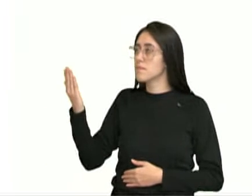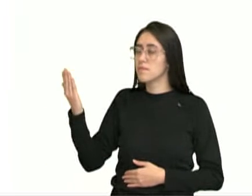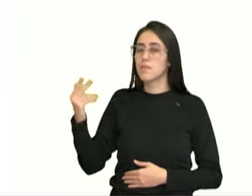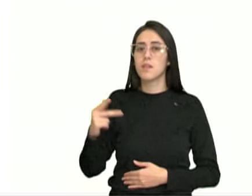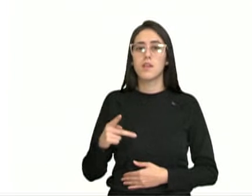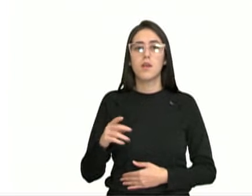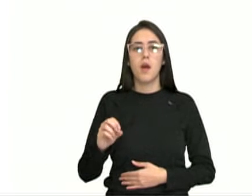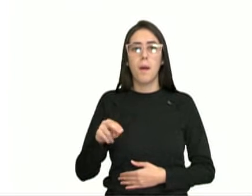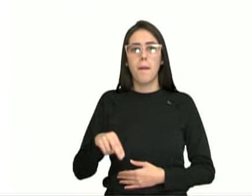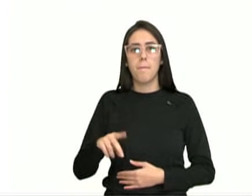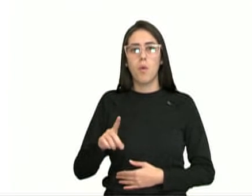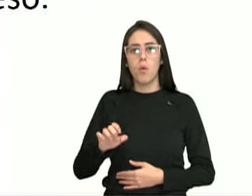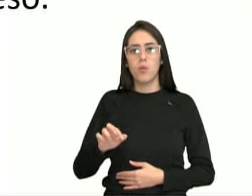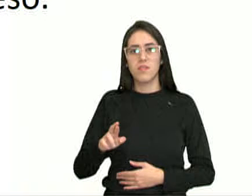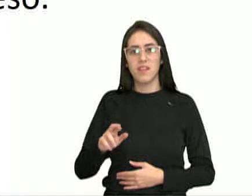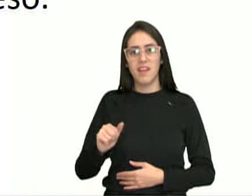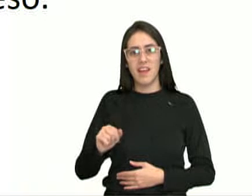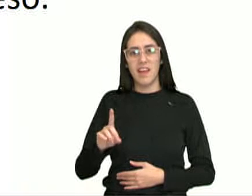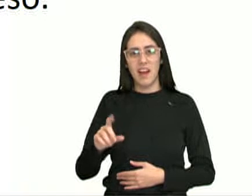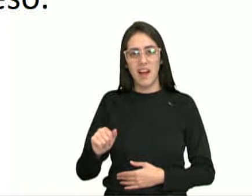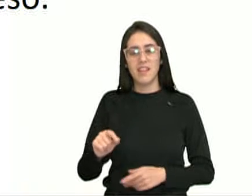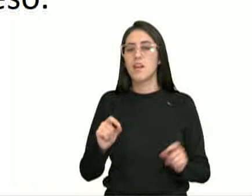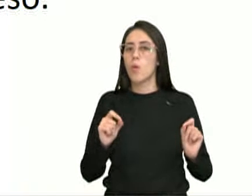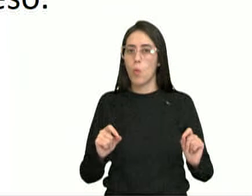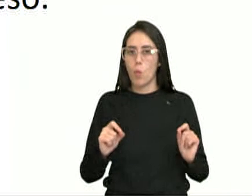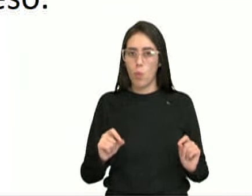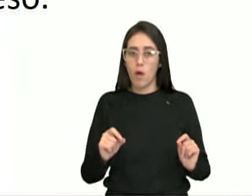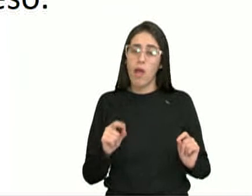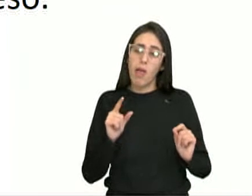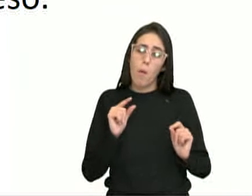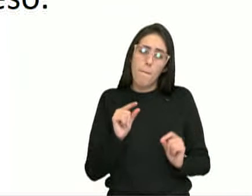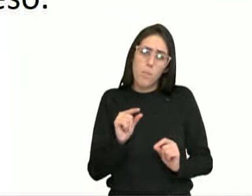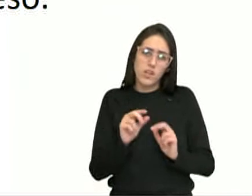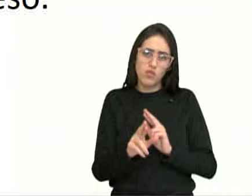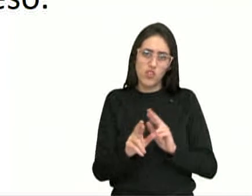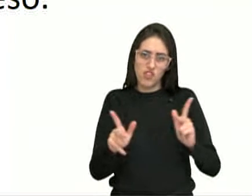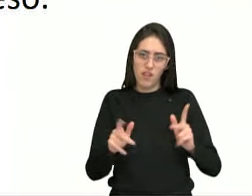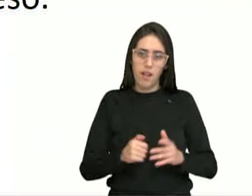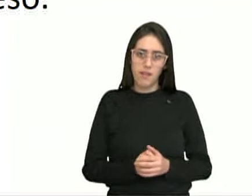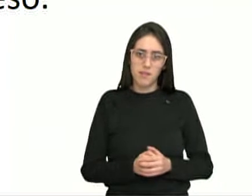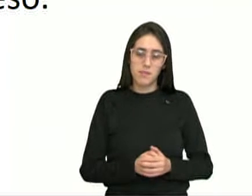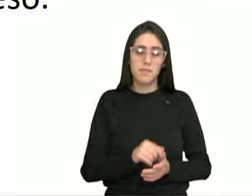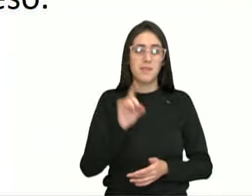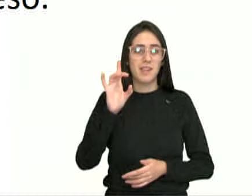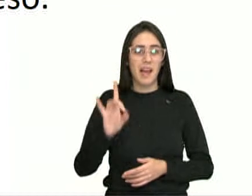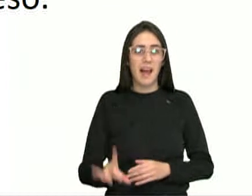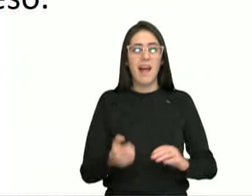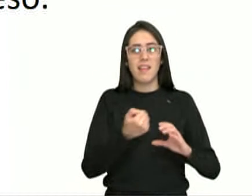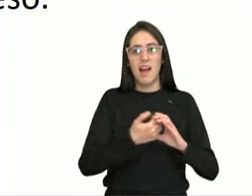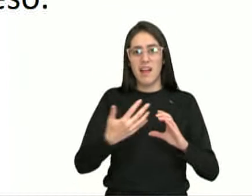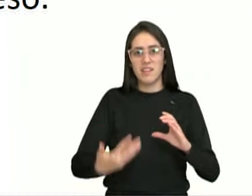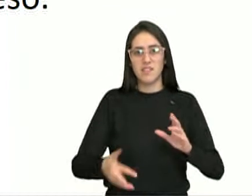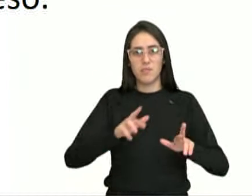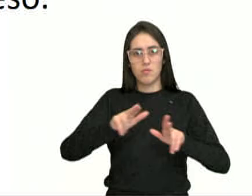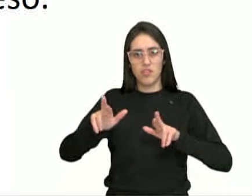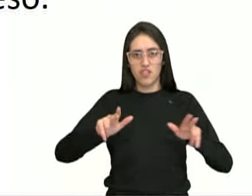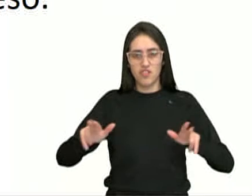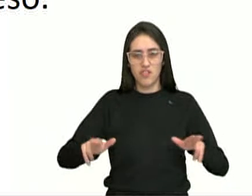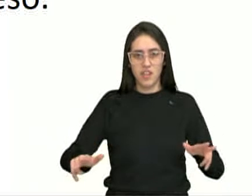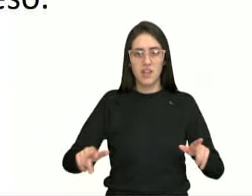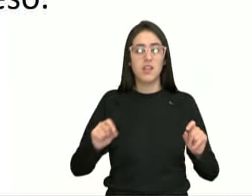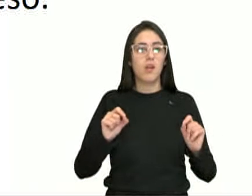média aritmética ponderada, ela é um pouquinho diferente. Para cada característica que eu estou